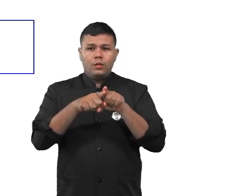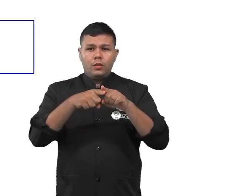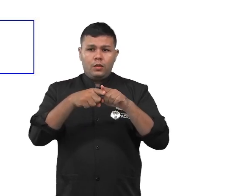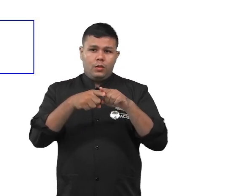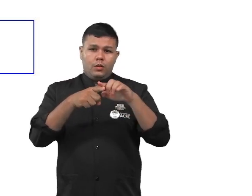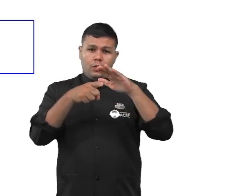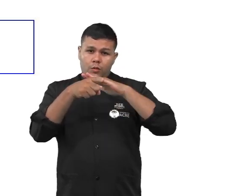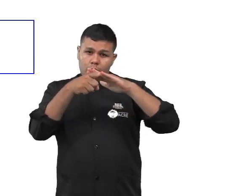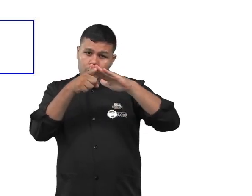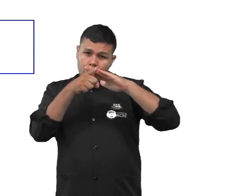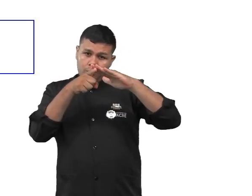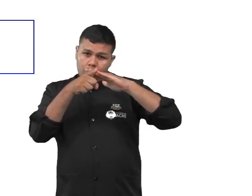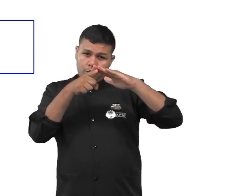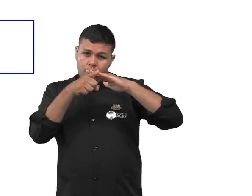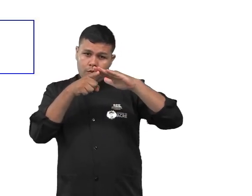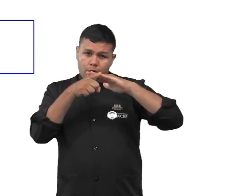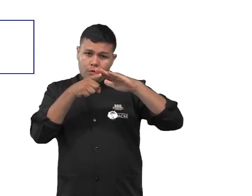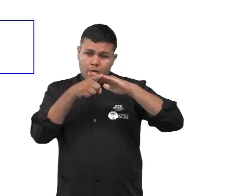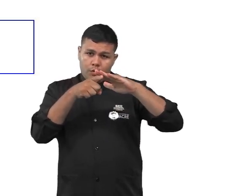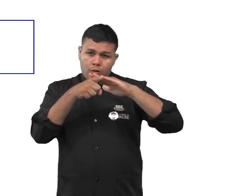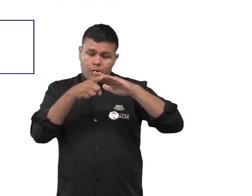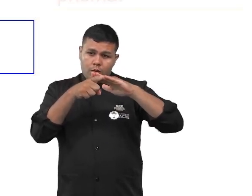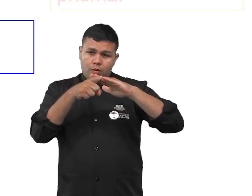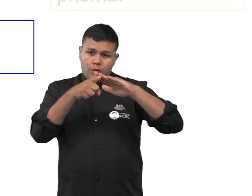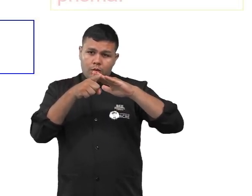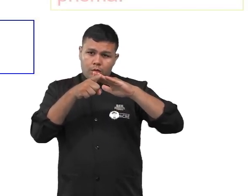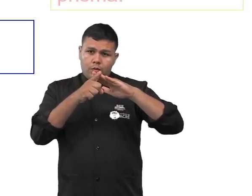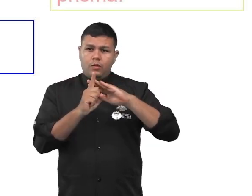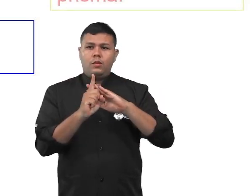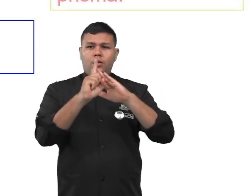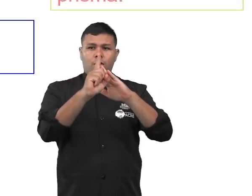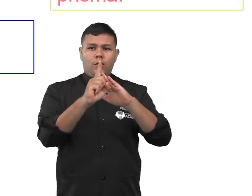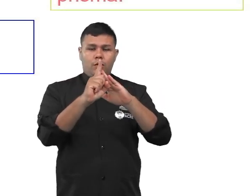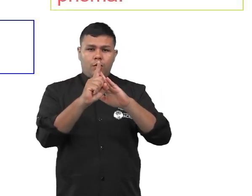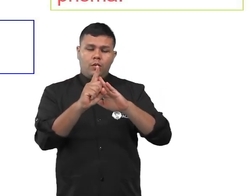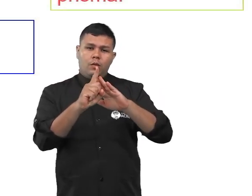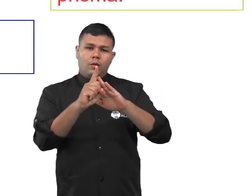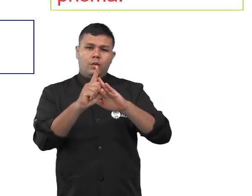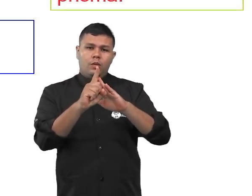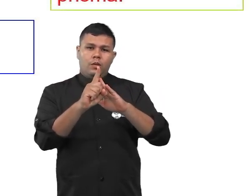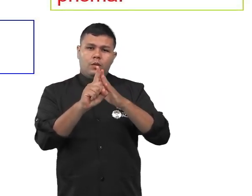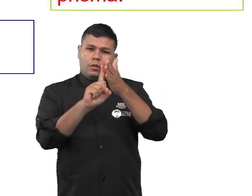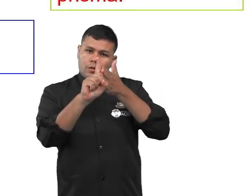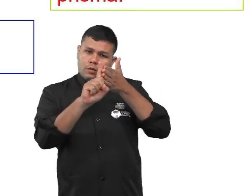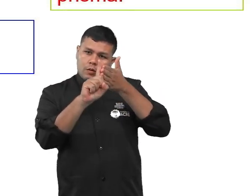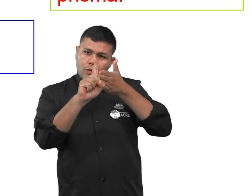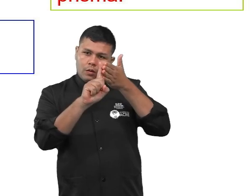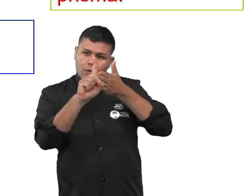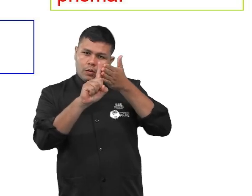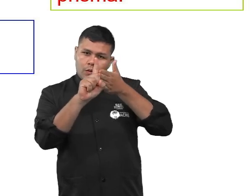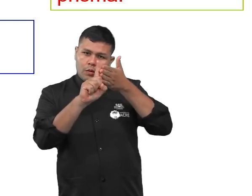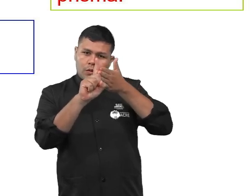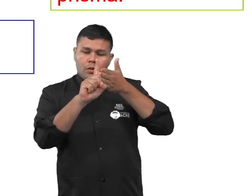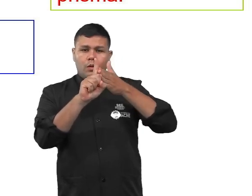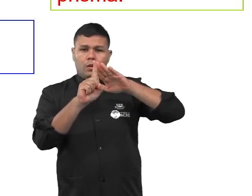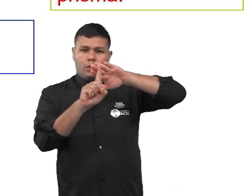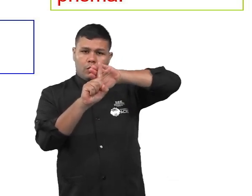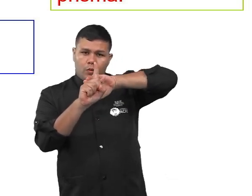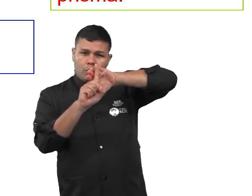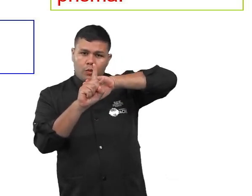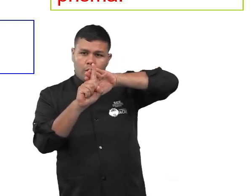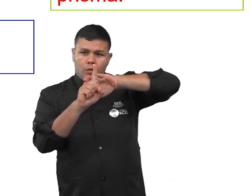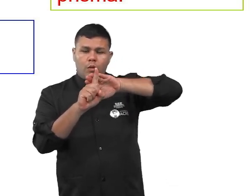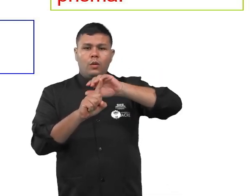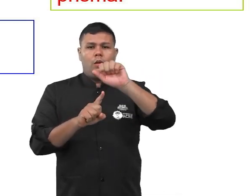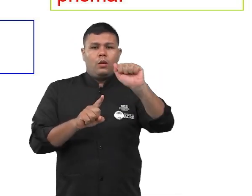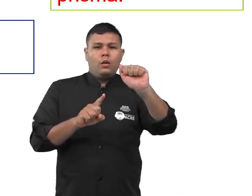ó. Nós temos a face lateral, nós temos as arestas laterais, né, tudo bem? E essas dimensões de A, B e C